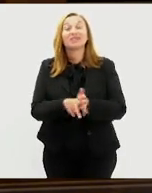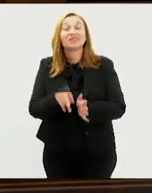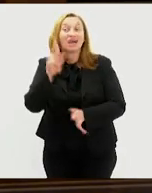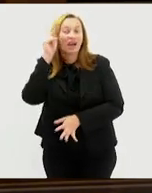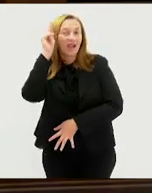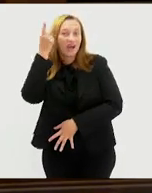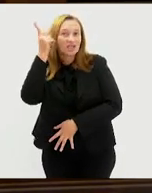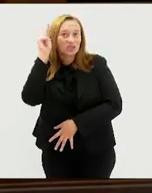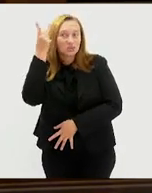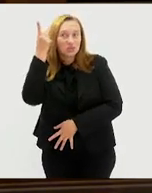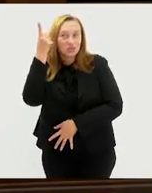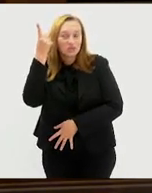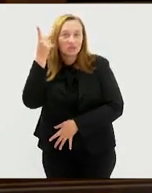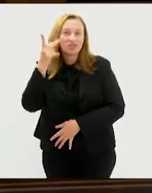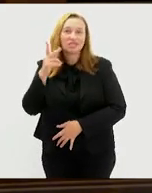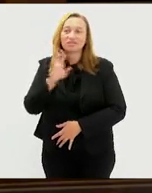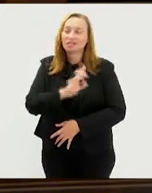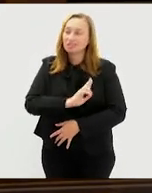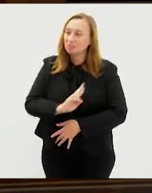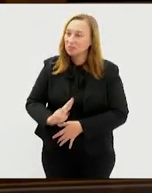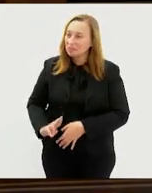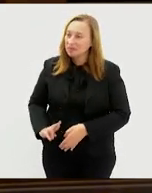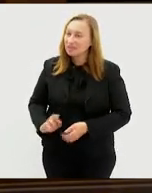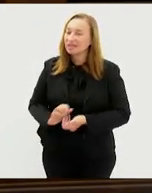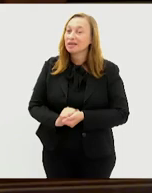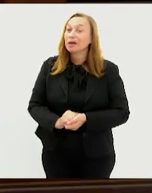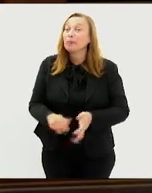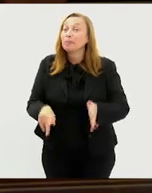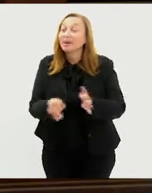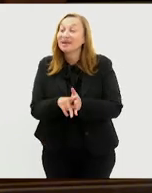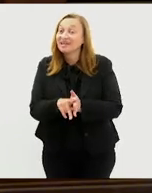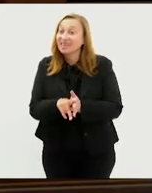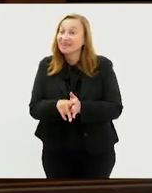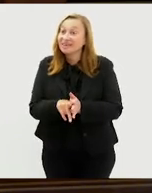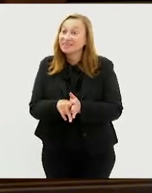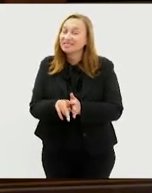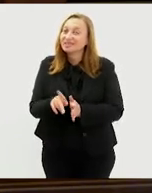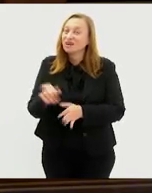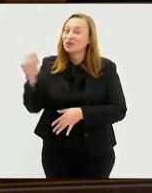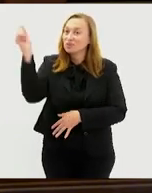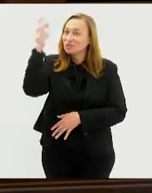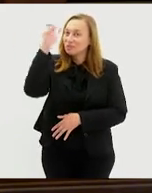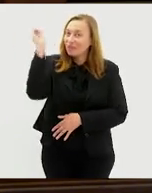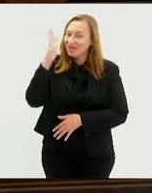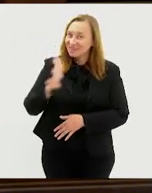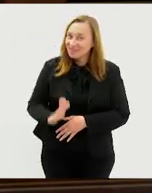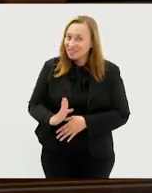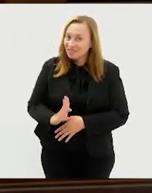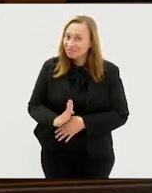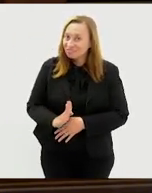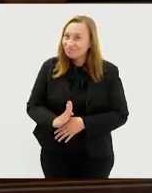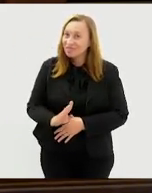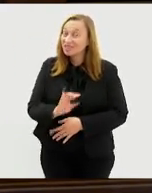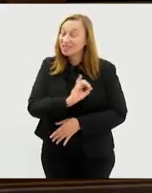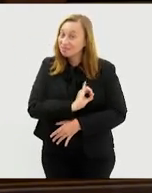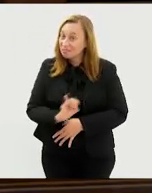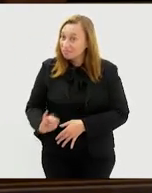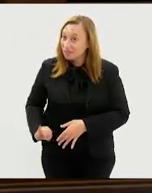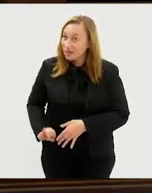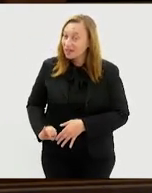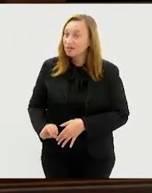nossa República faz parte do nosso Brasil Império né porque Dom João